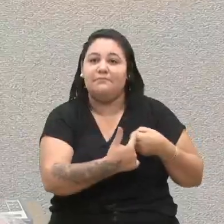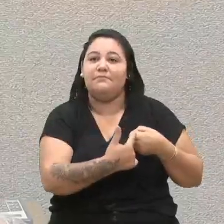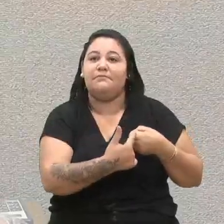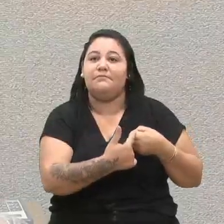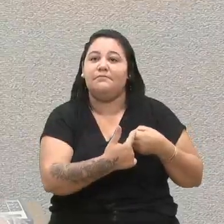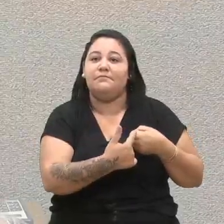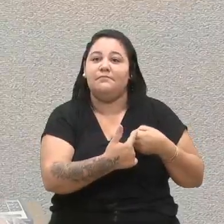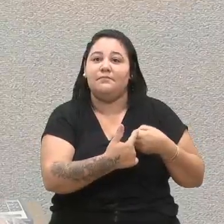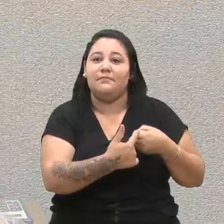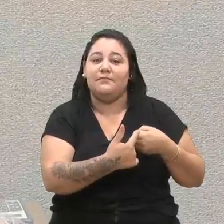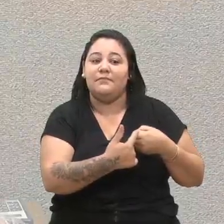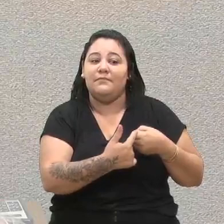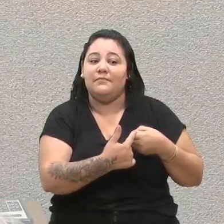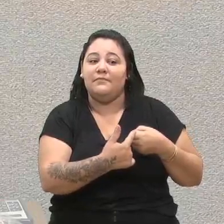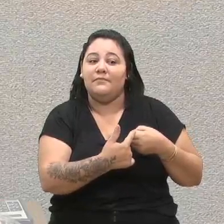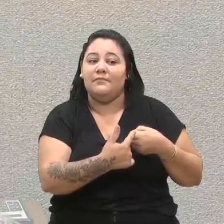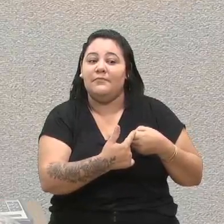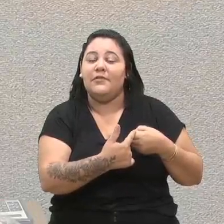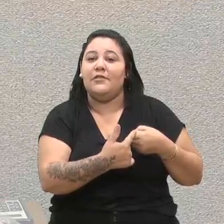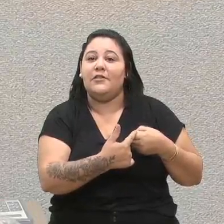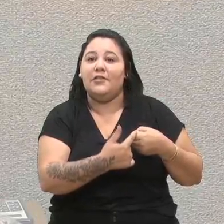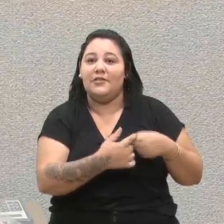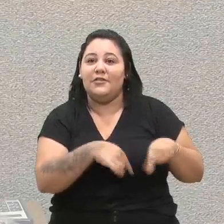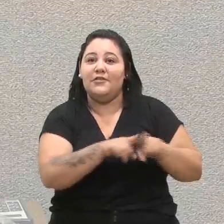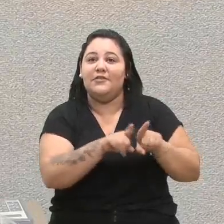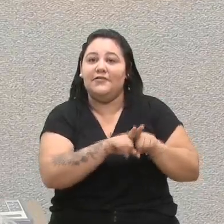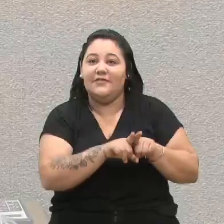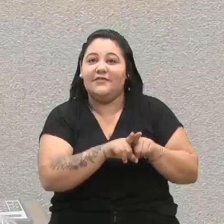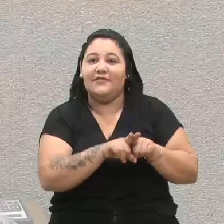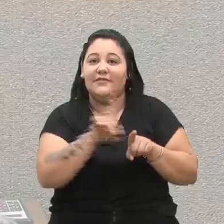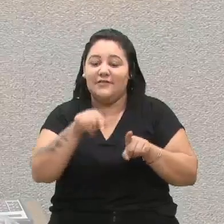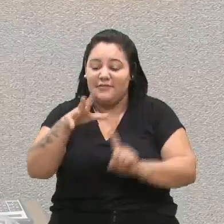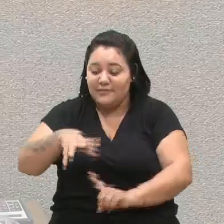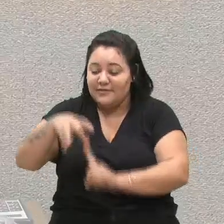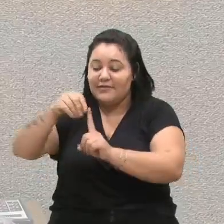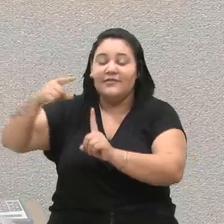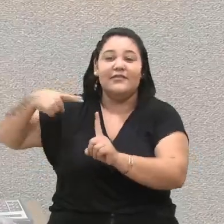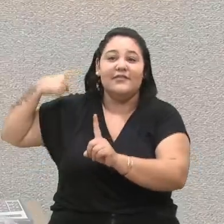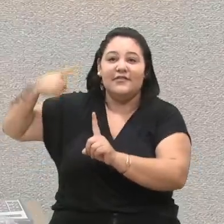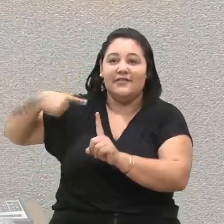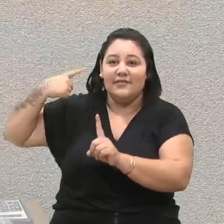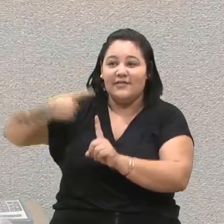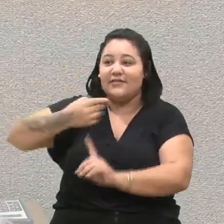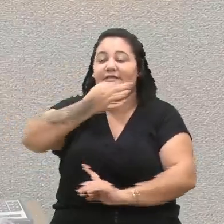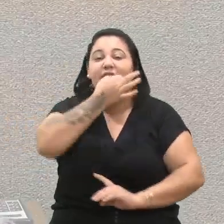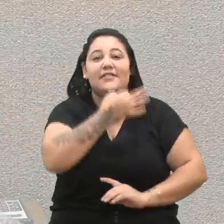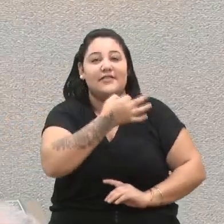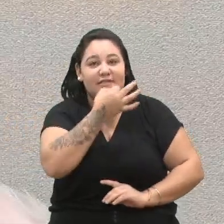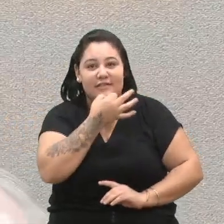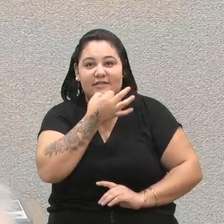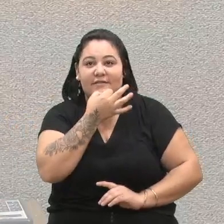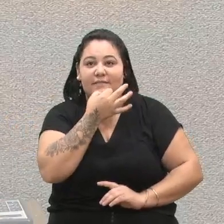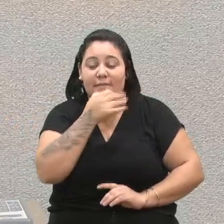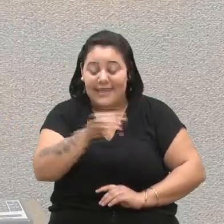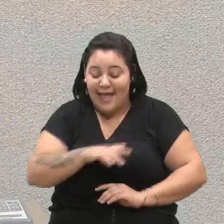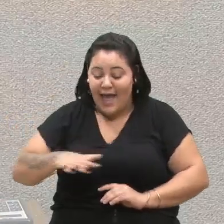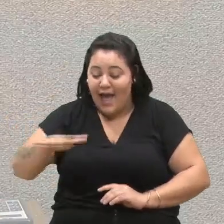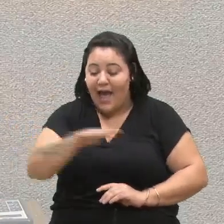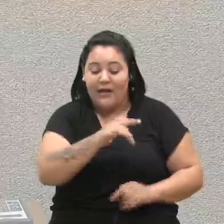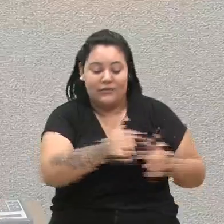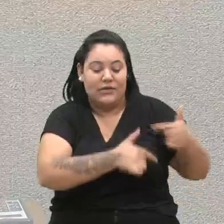retorno para a cidade. Como advogado, um dos principais advogados aqui de Caxias do Sul, na área